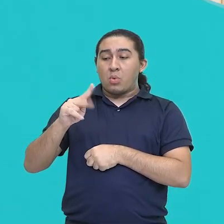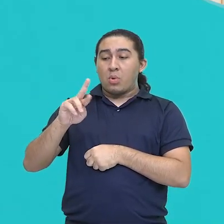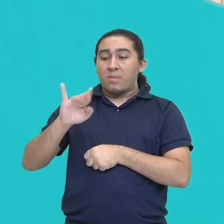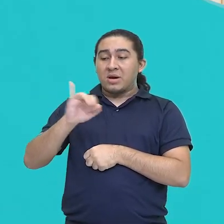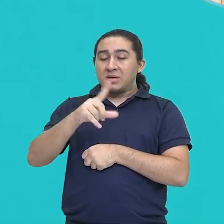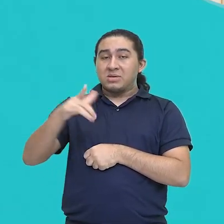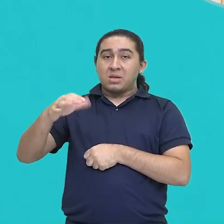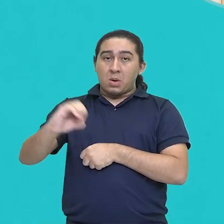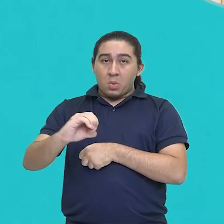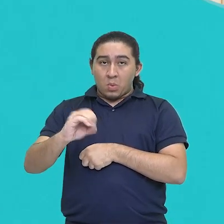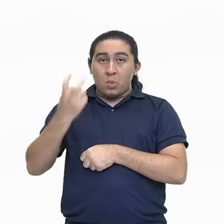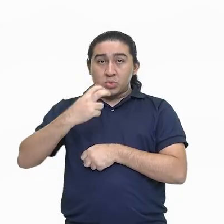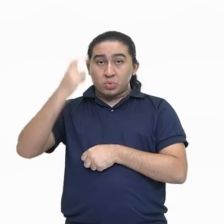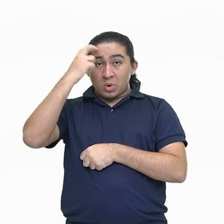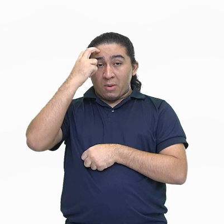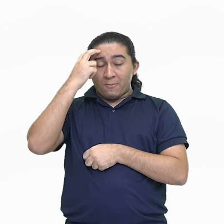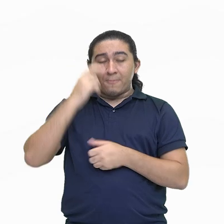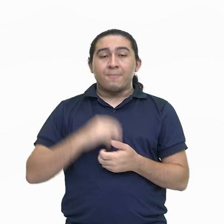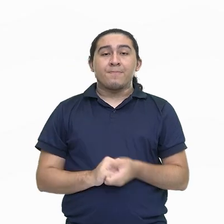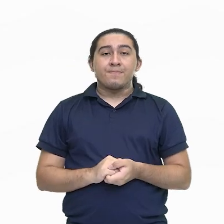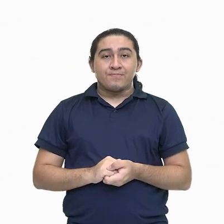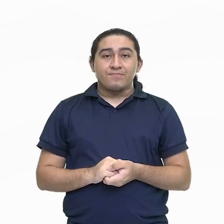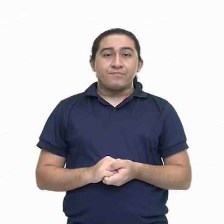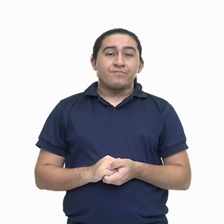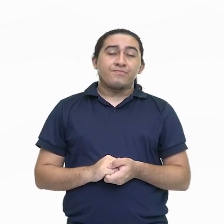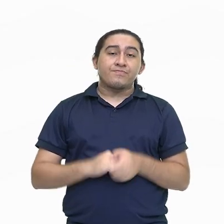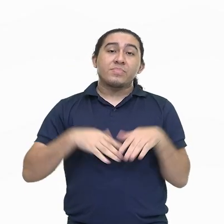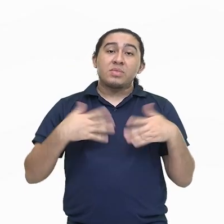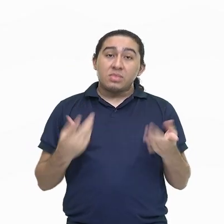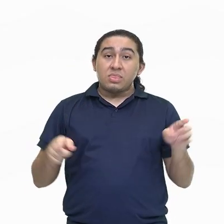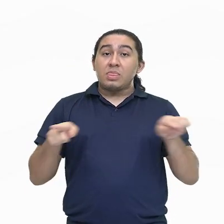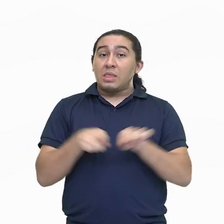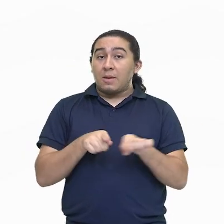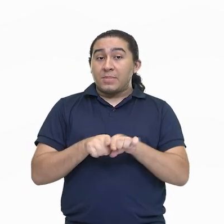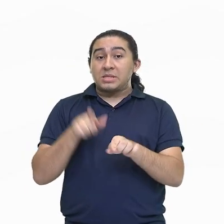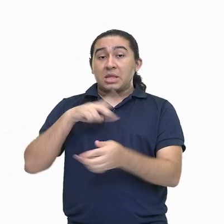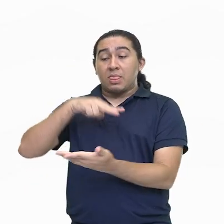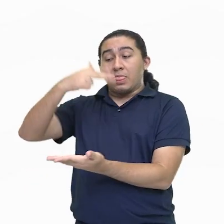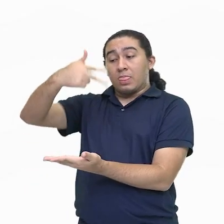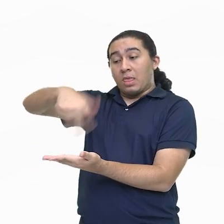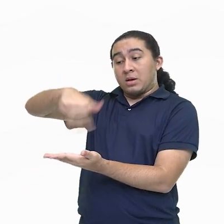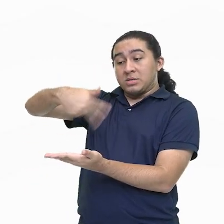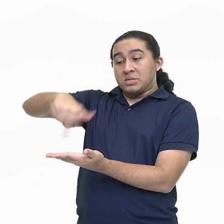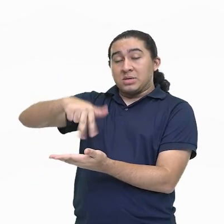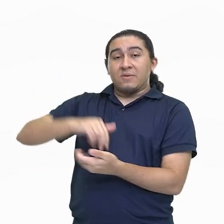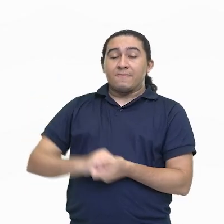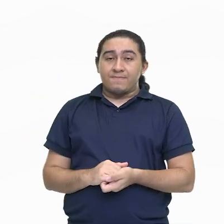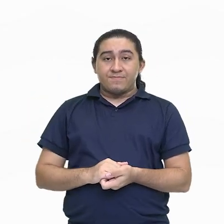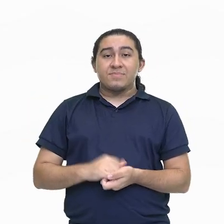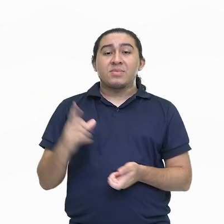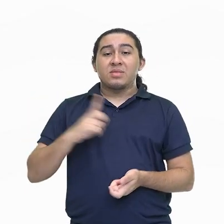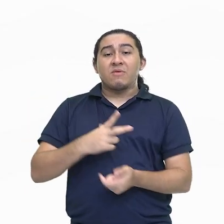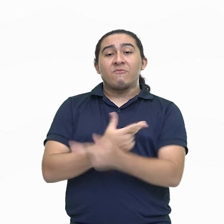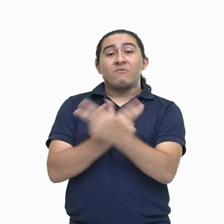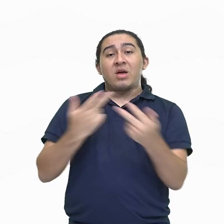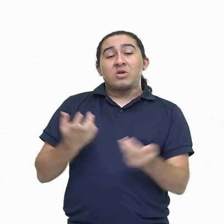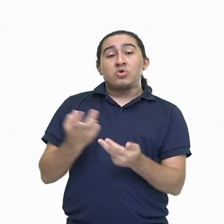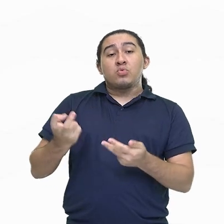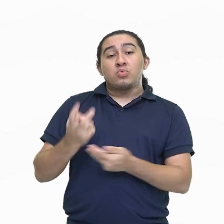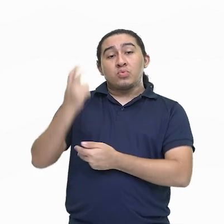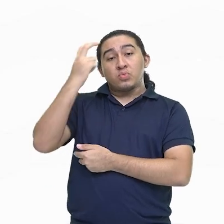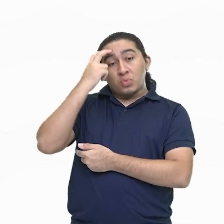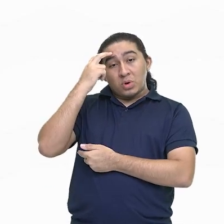dança também. E as danças brasileiras surgiram da fusão das culturas europeia, africana e